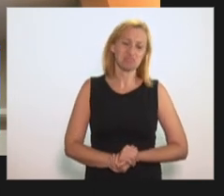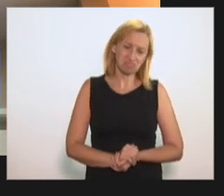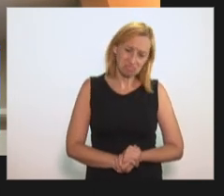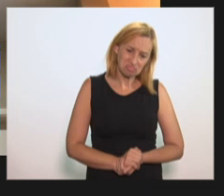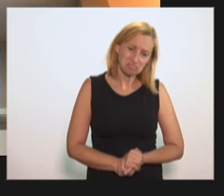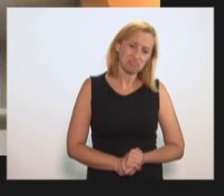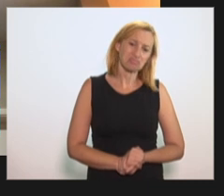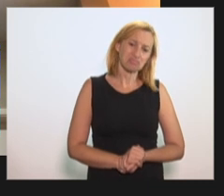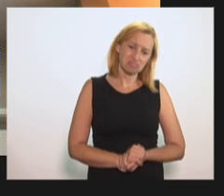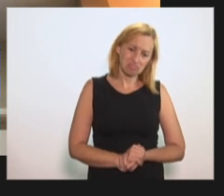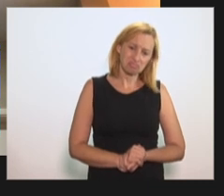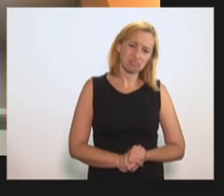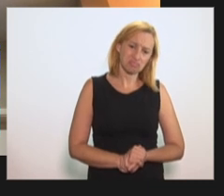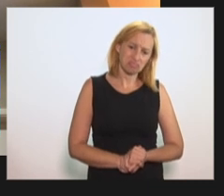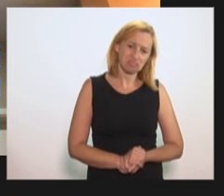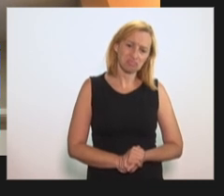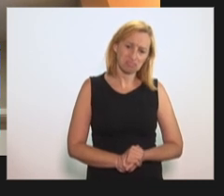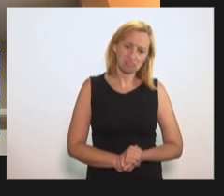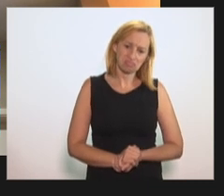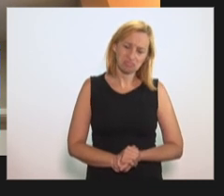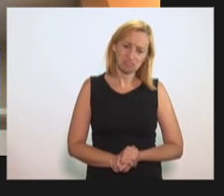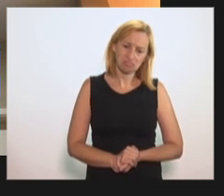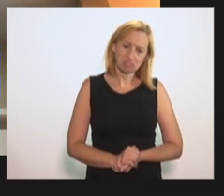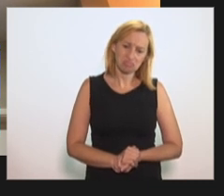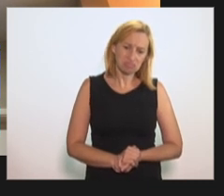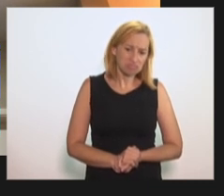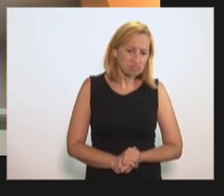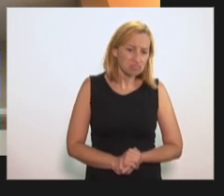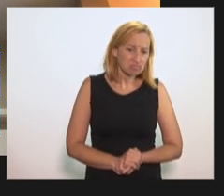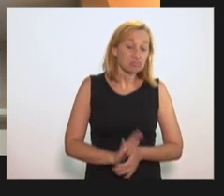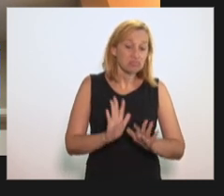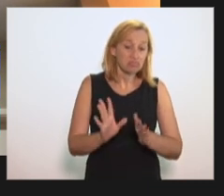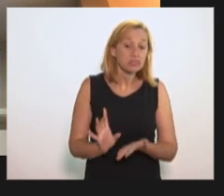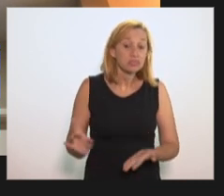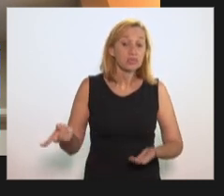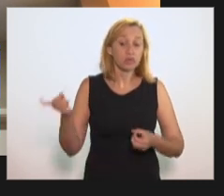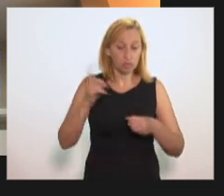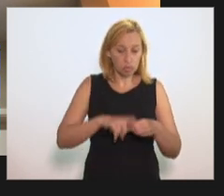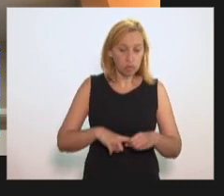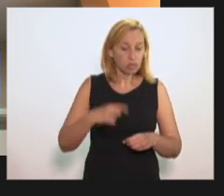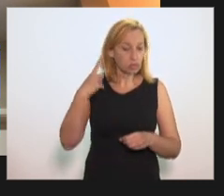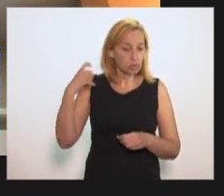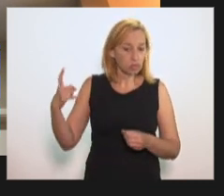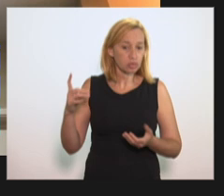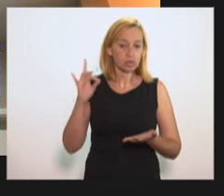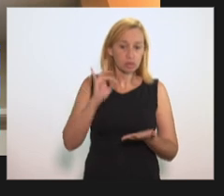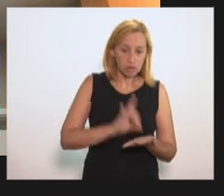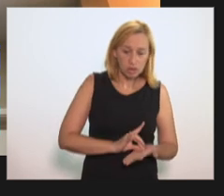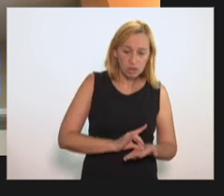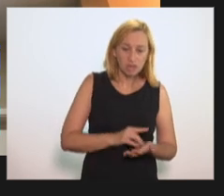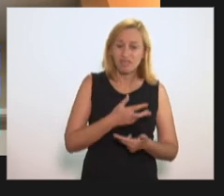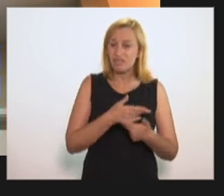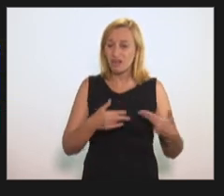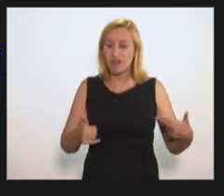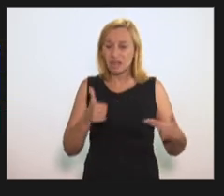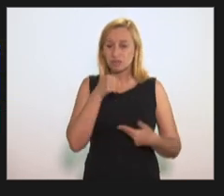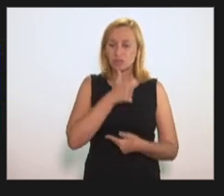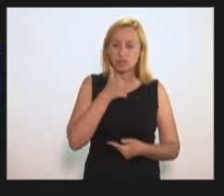deputada aprovando um projeto ainda mais na realidade que é cotidiana muitas mulheres